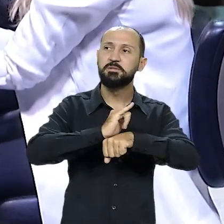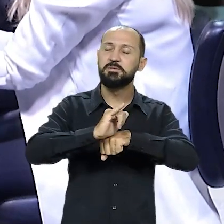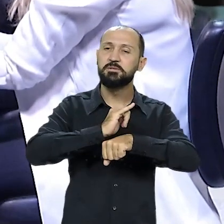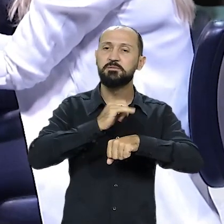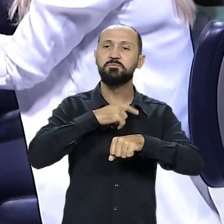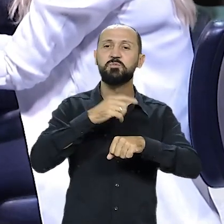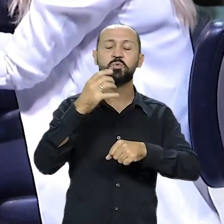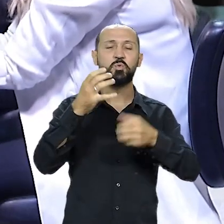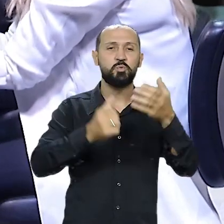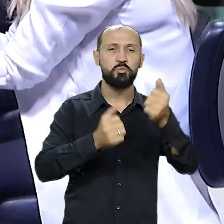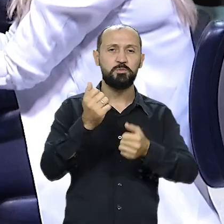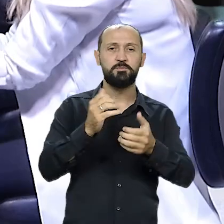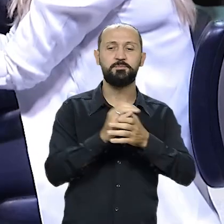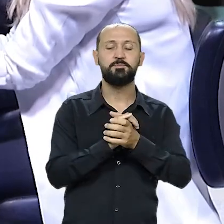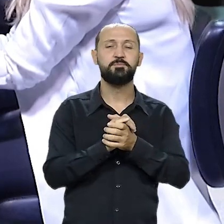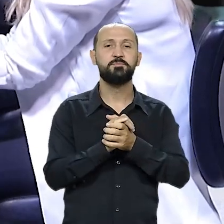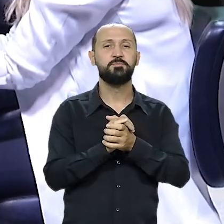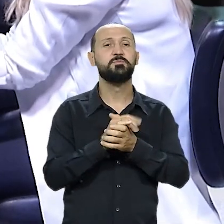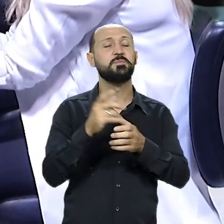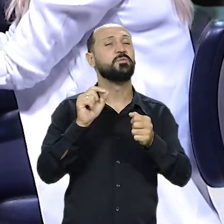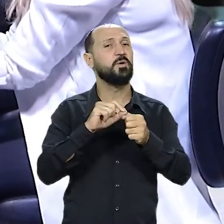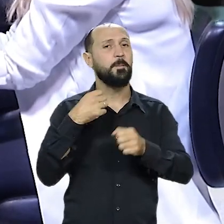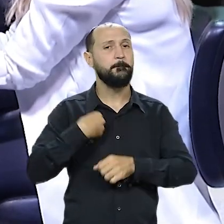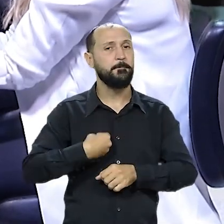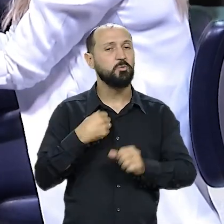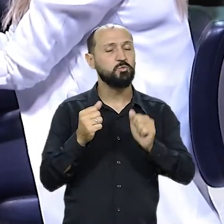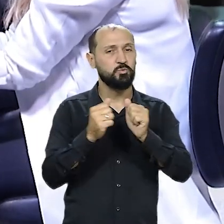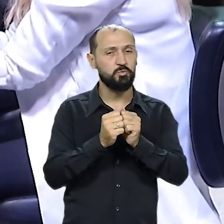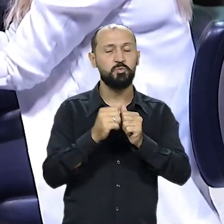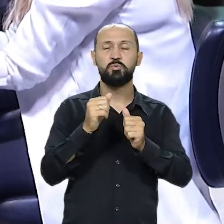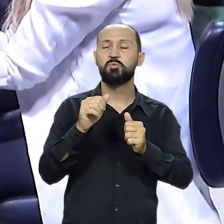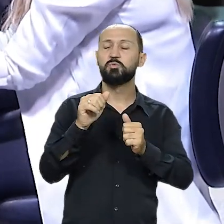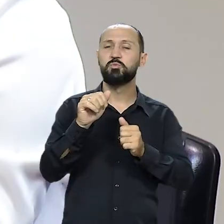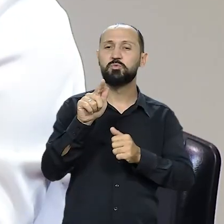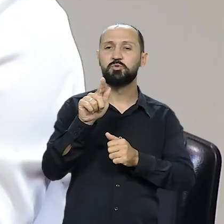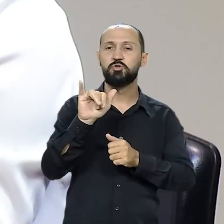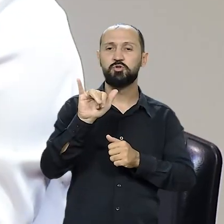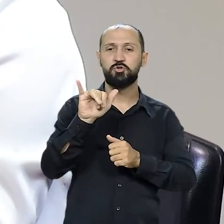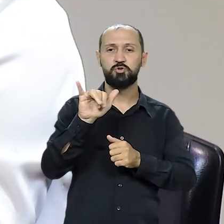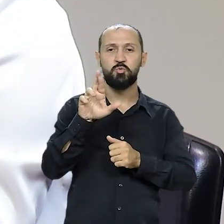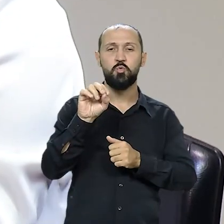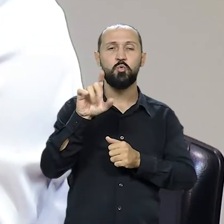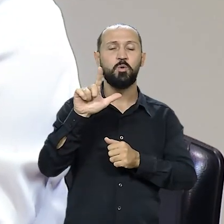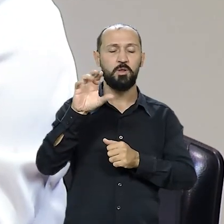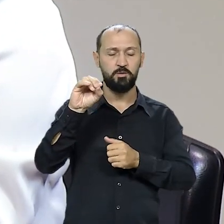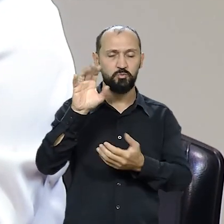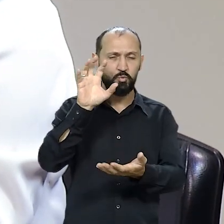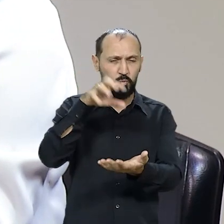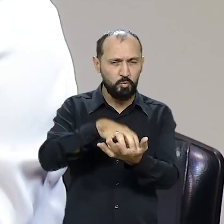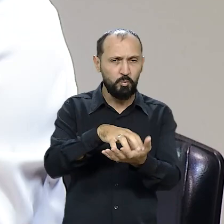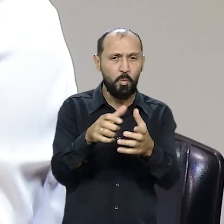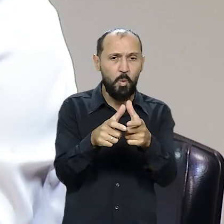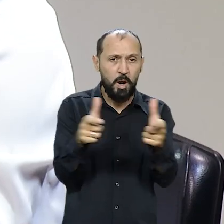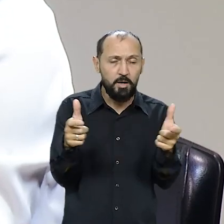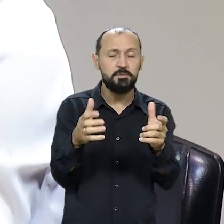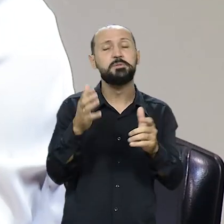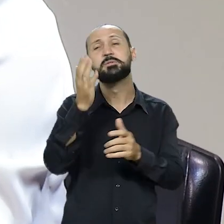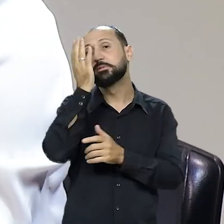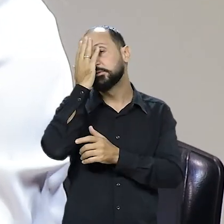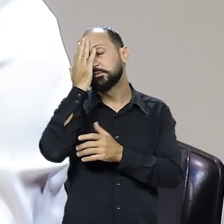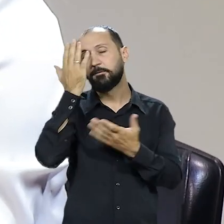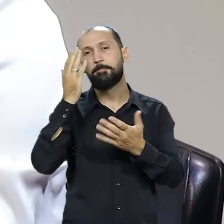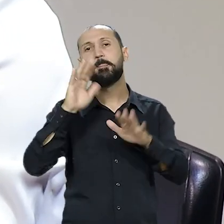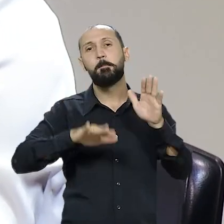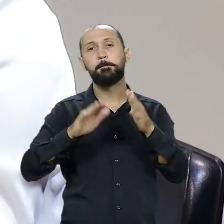dos produtores? Você faz parte hoje do Girolando, que é um grande núcleo, mas a gente sabe que